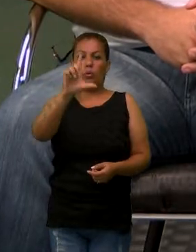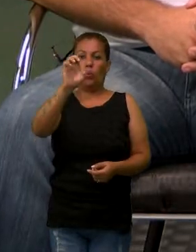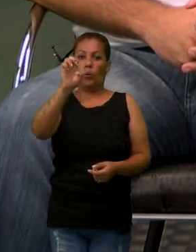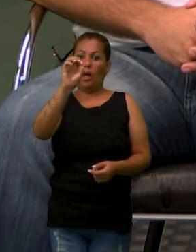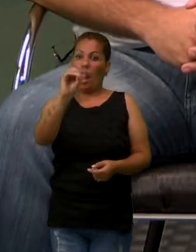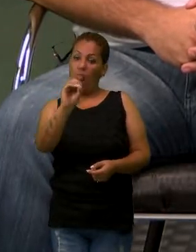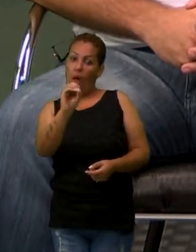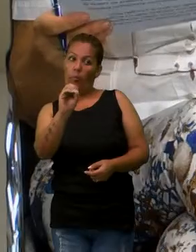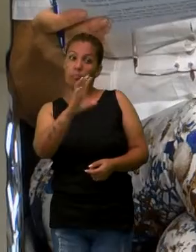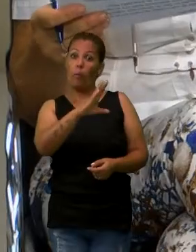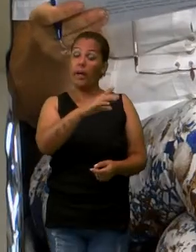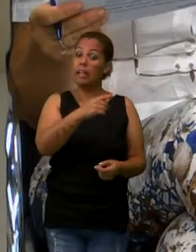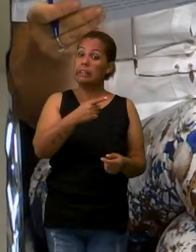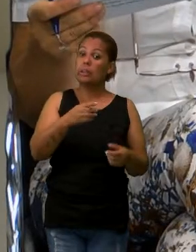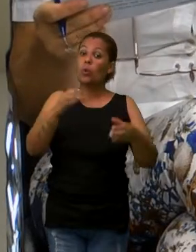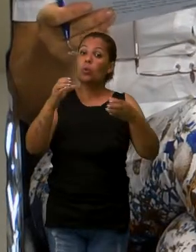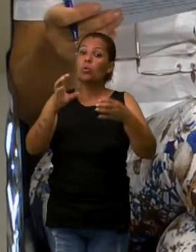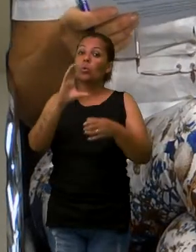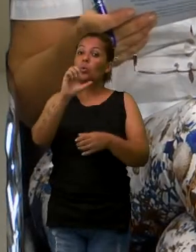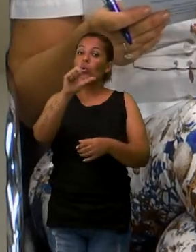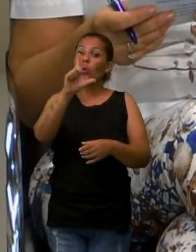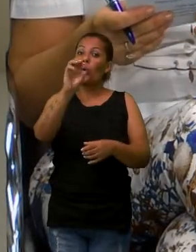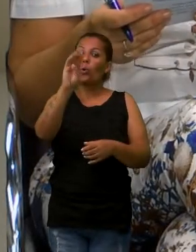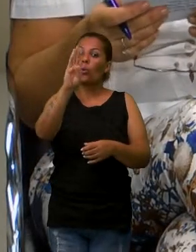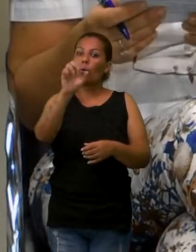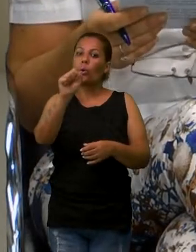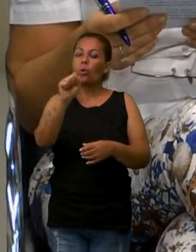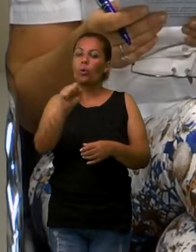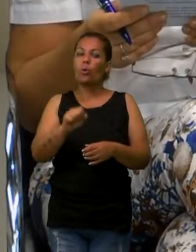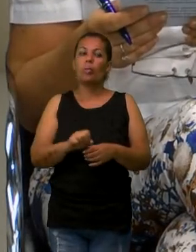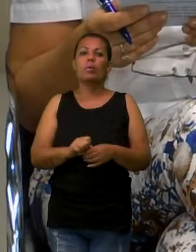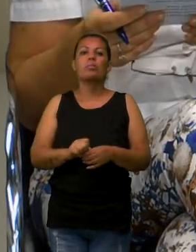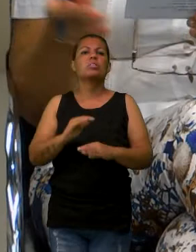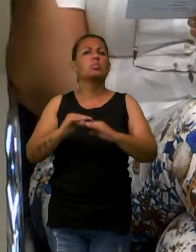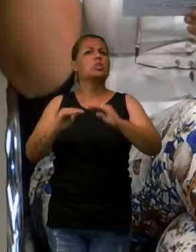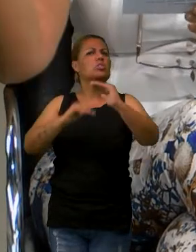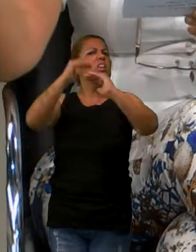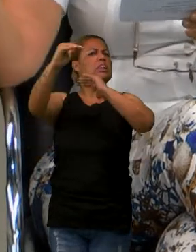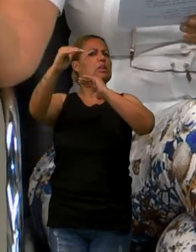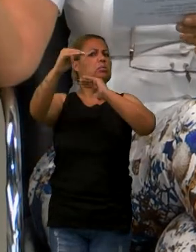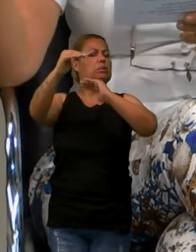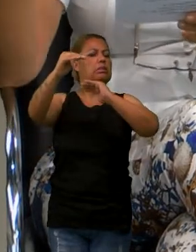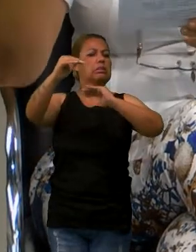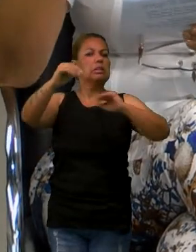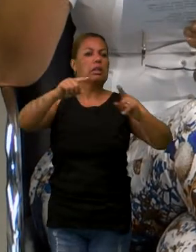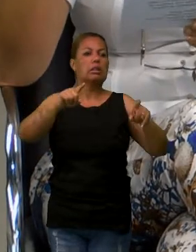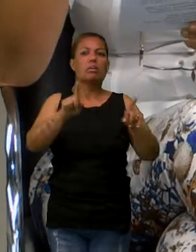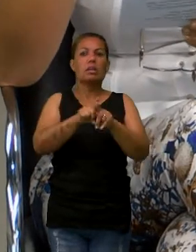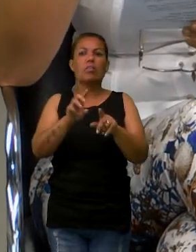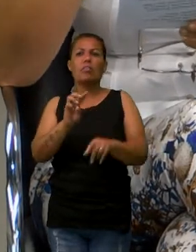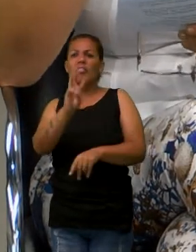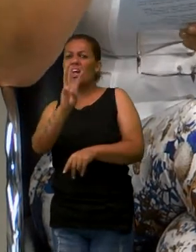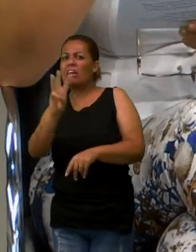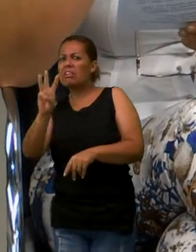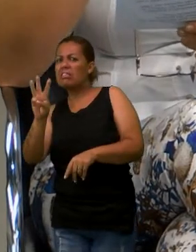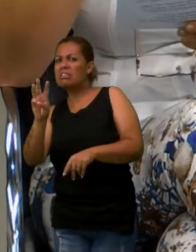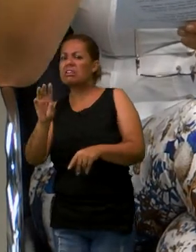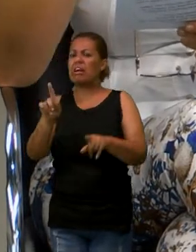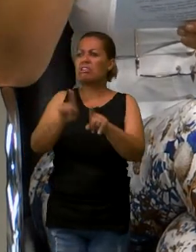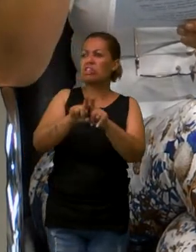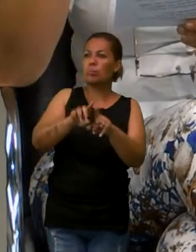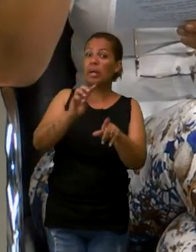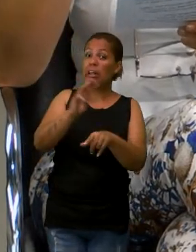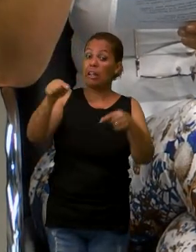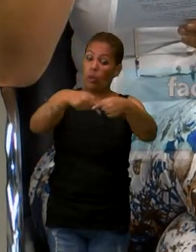bom eles são do clube para desportivo superação que eu estava vendo inclusive no site aliás e olha aí o